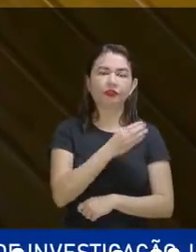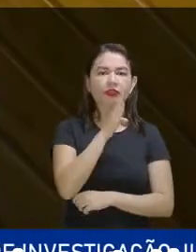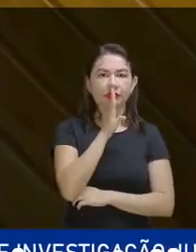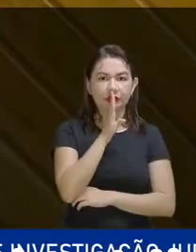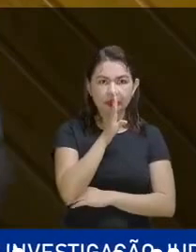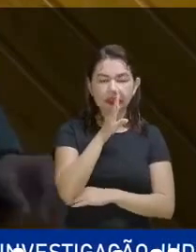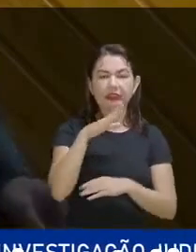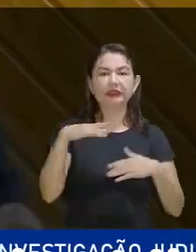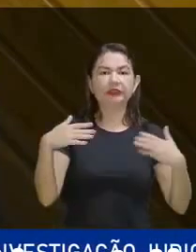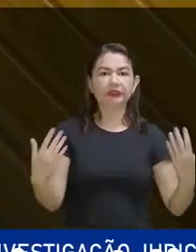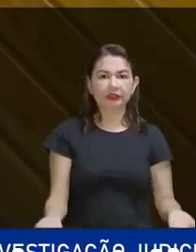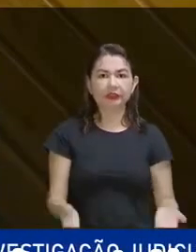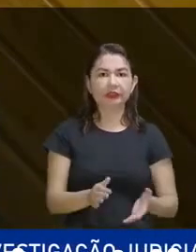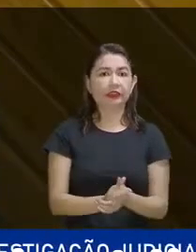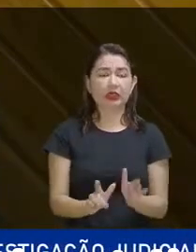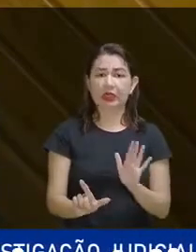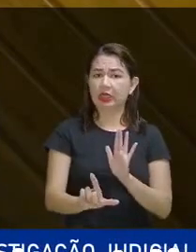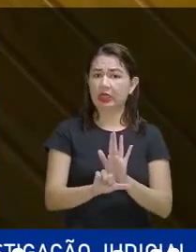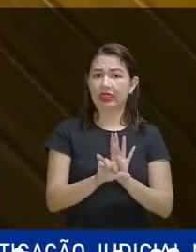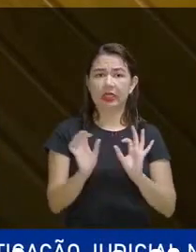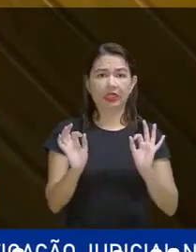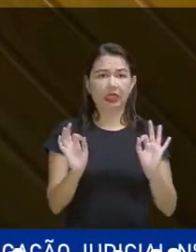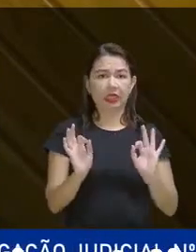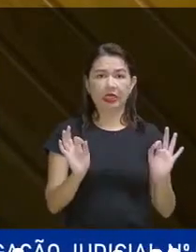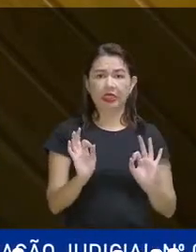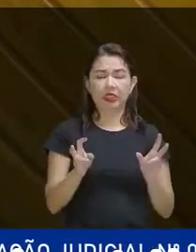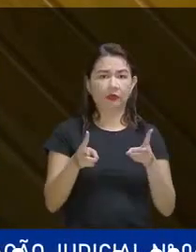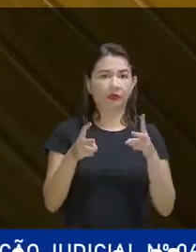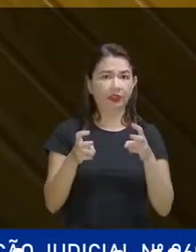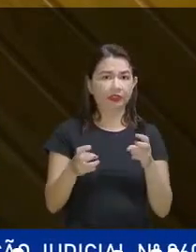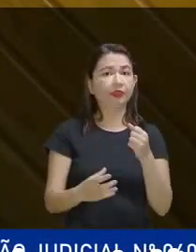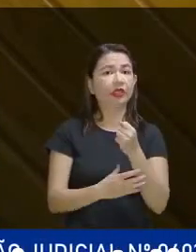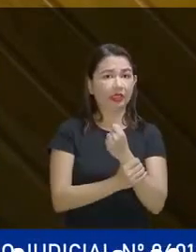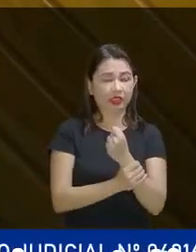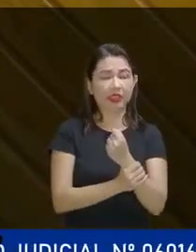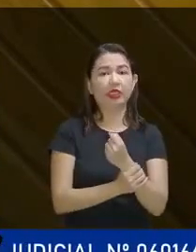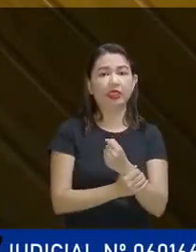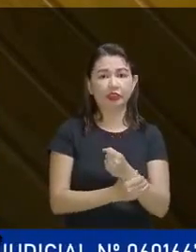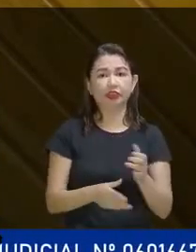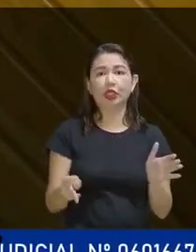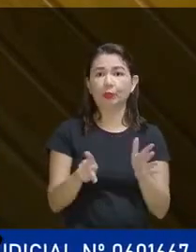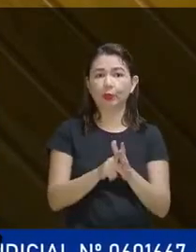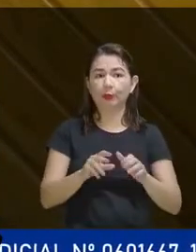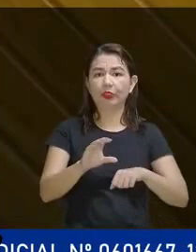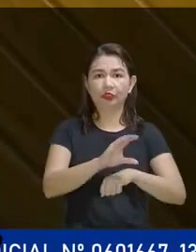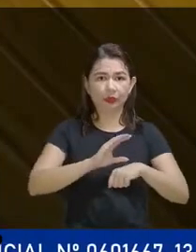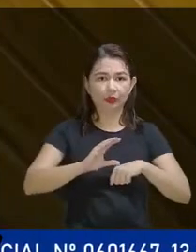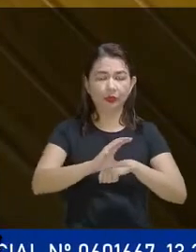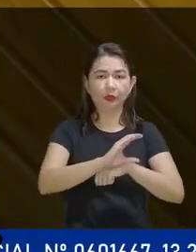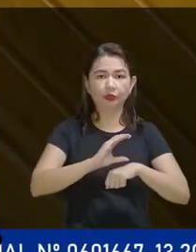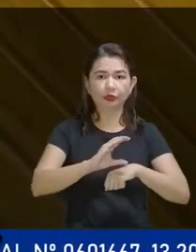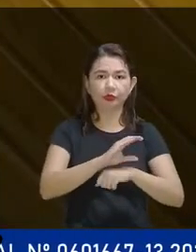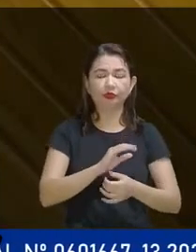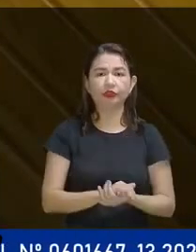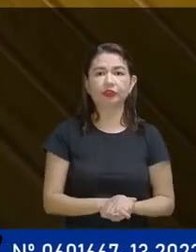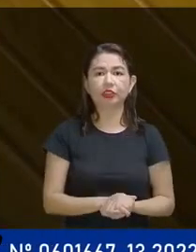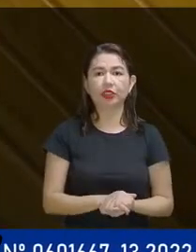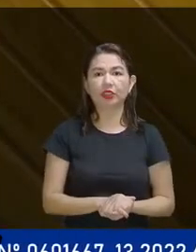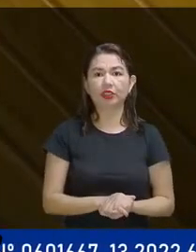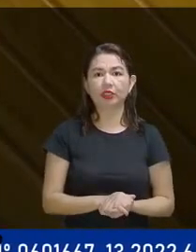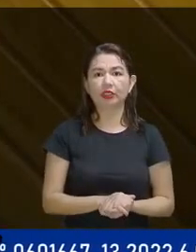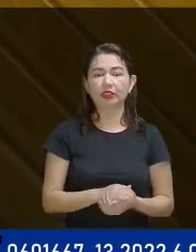à prescrição legal no que diz respeito a essa garantia constitucional. As autoridades competentes elas não